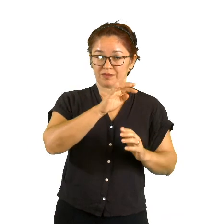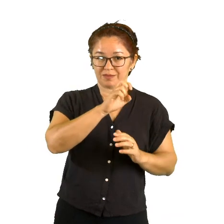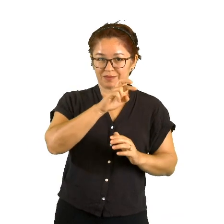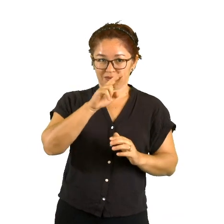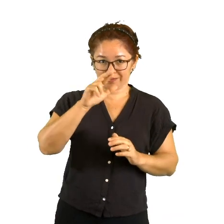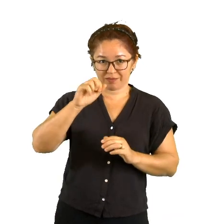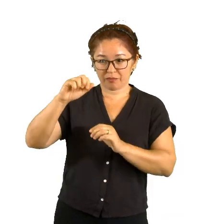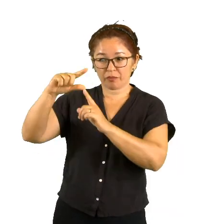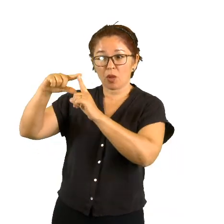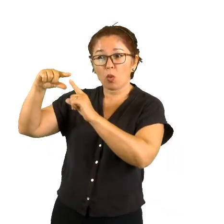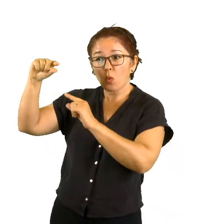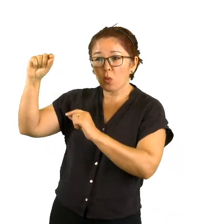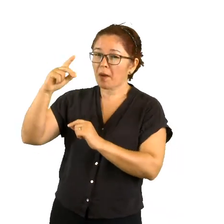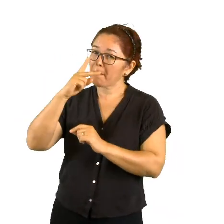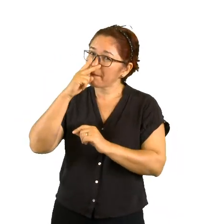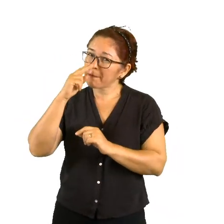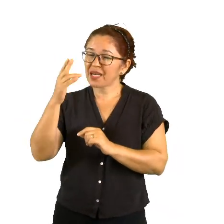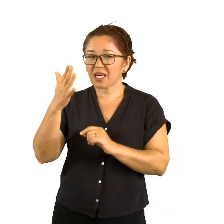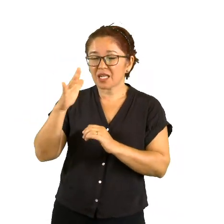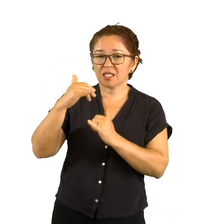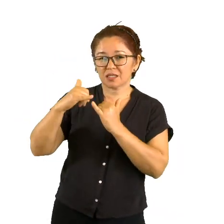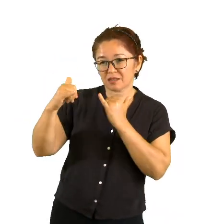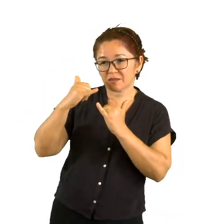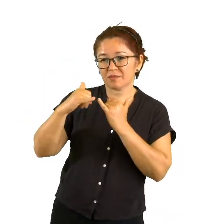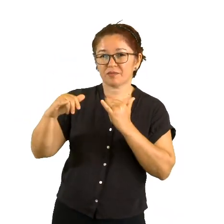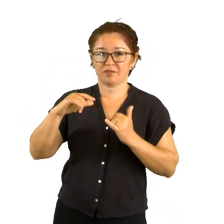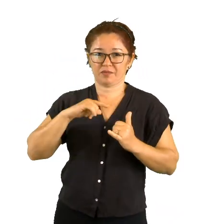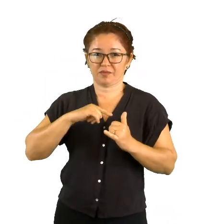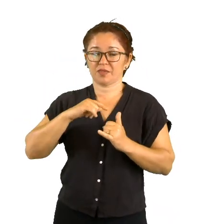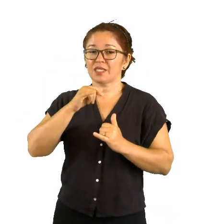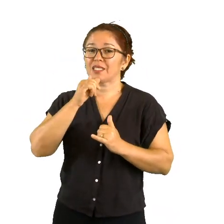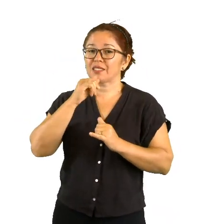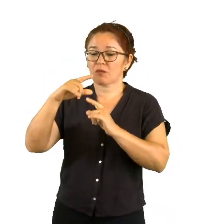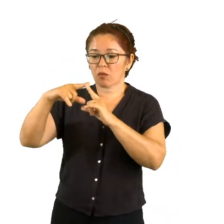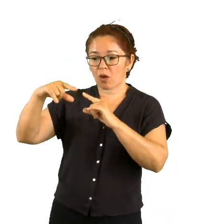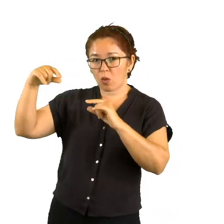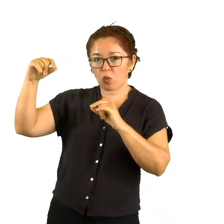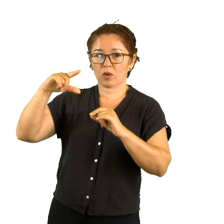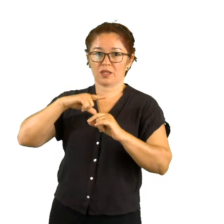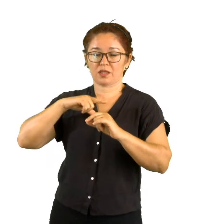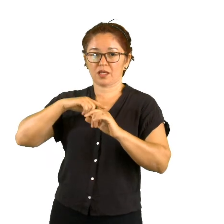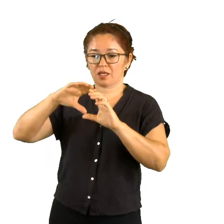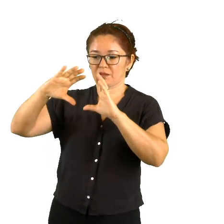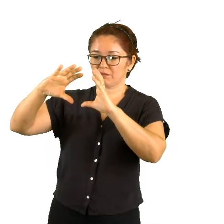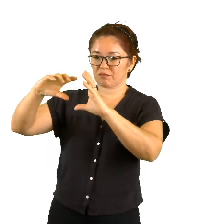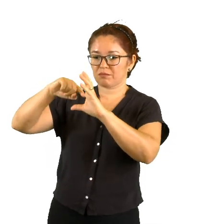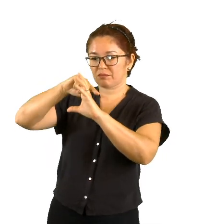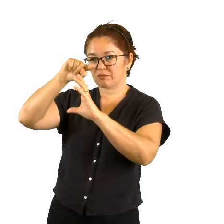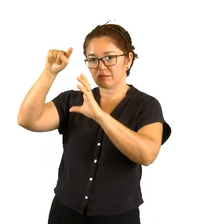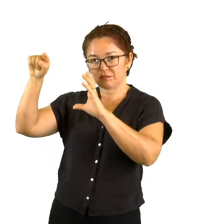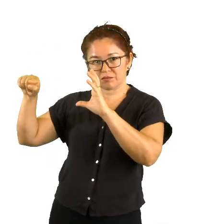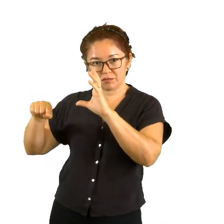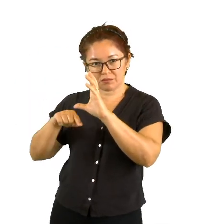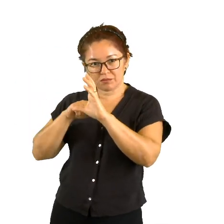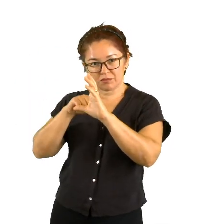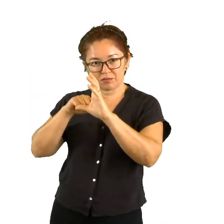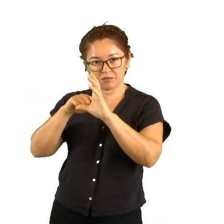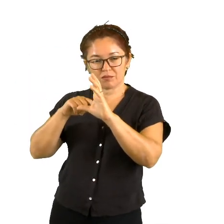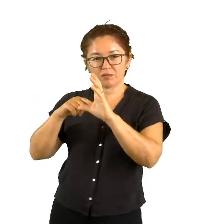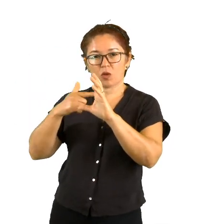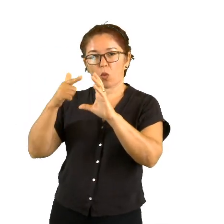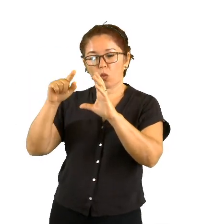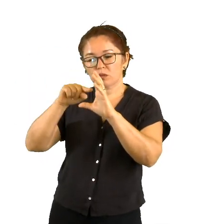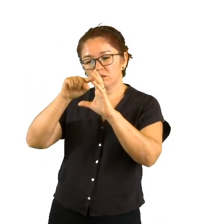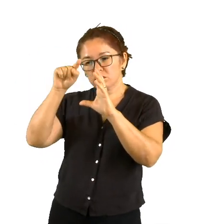possui crosta, ela possui manto e ela também possui núcleo. No núcleo da Lua, ele tem uma